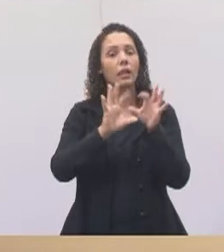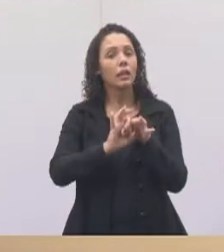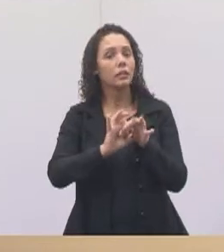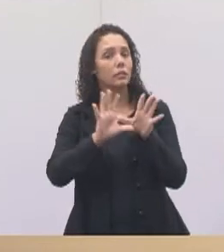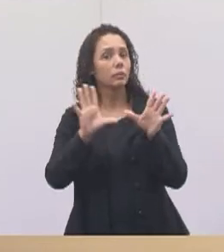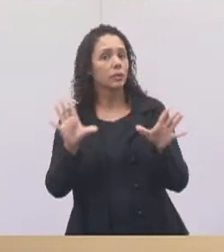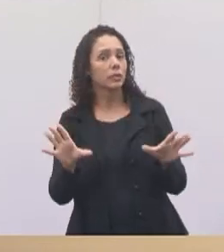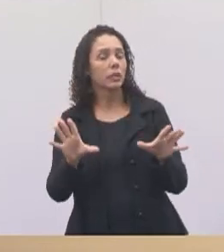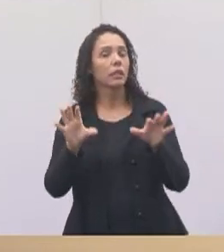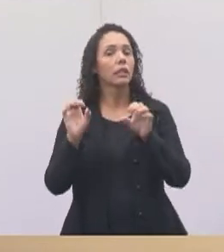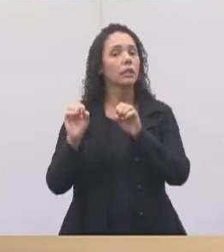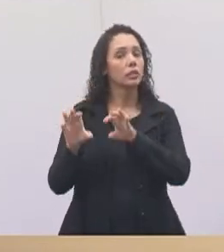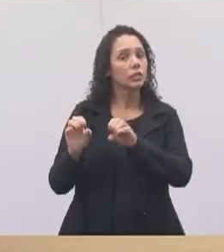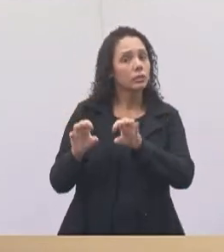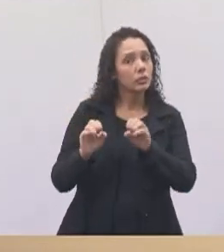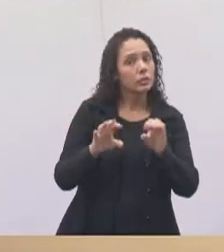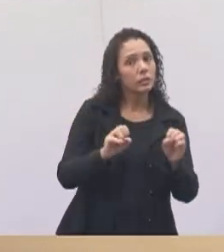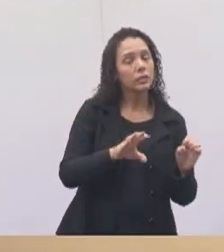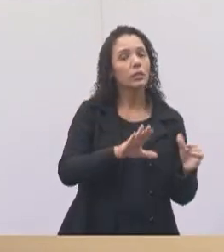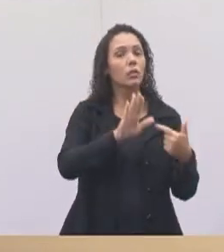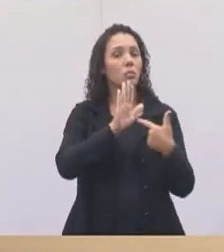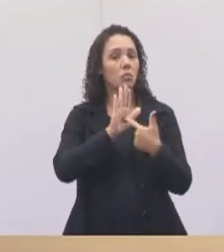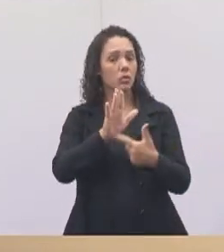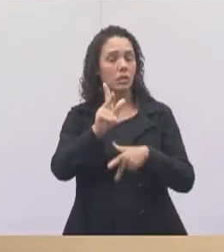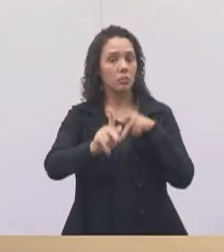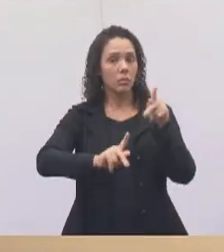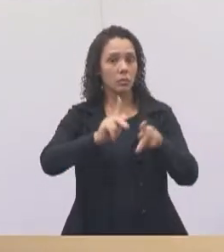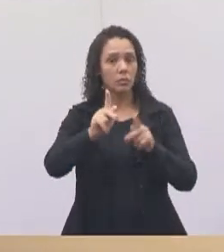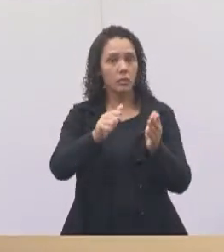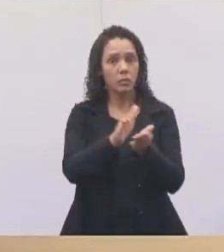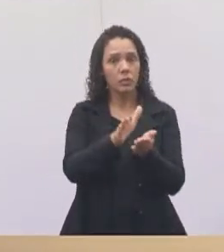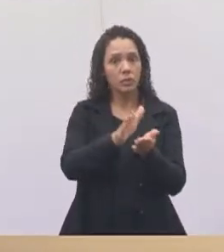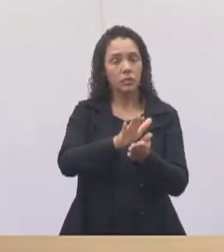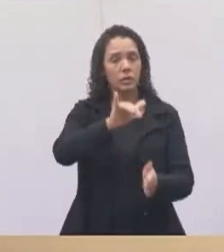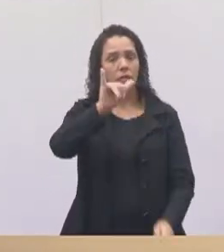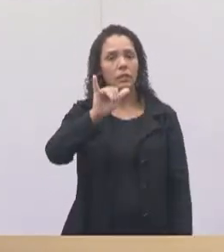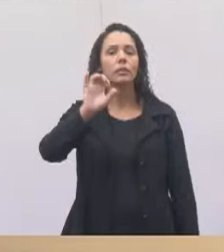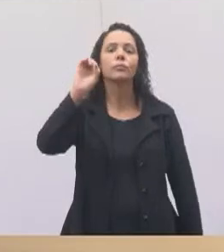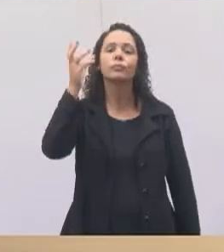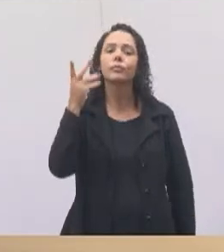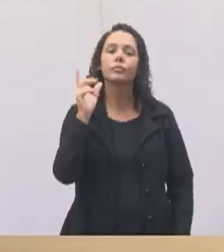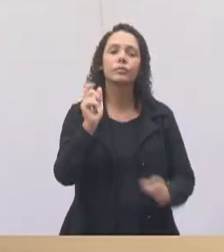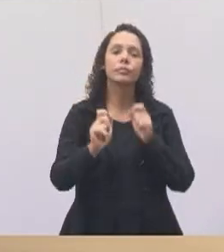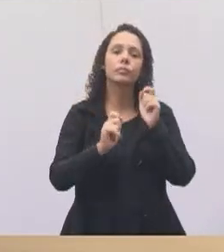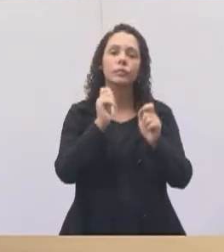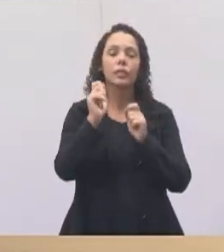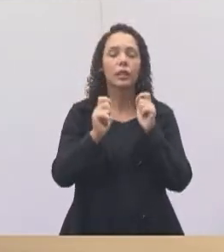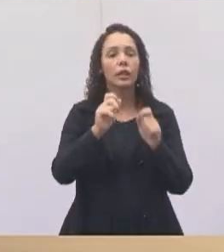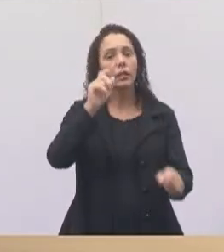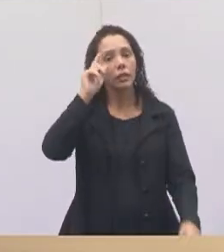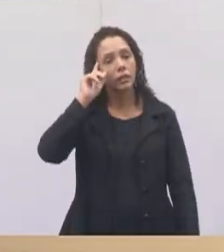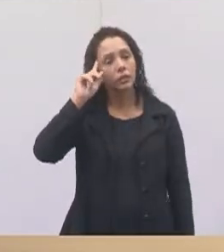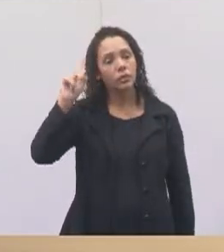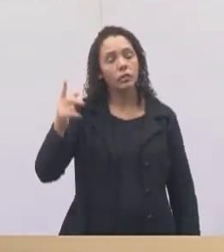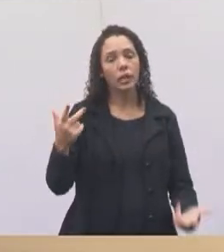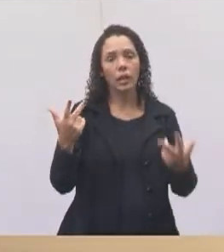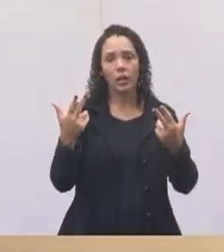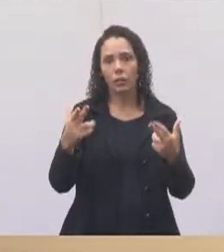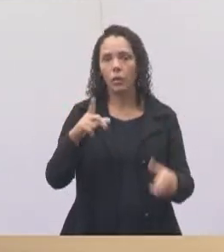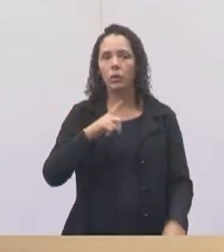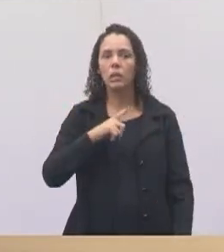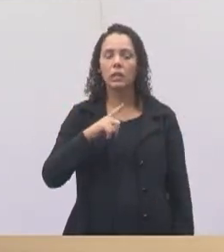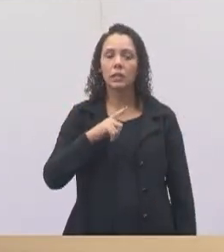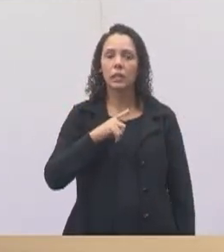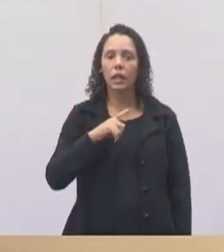educação, passar para a população da cidade de Jacareí. O que acontece? Que nesse dia, como tem na cidade de Jacareí,